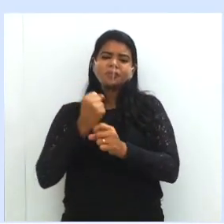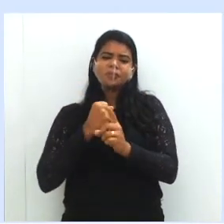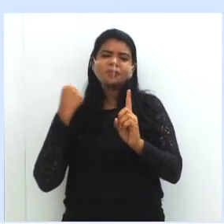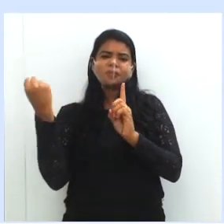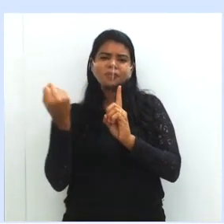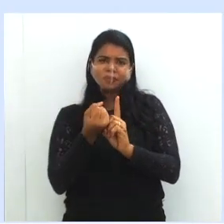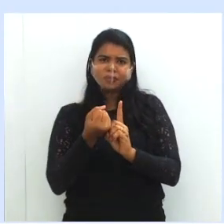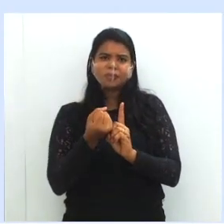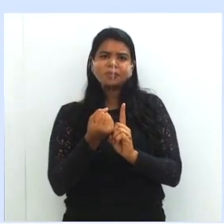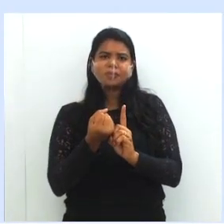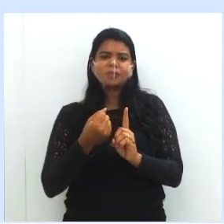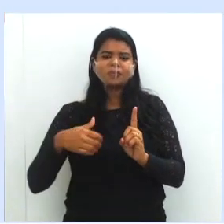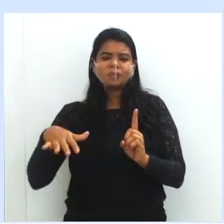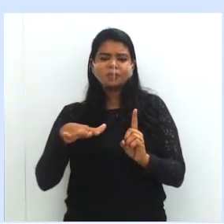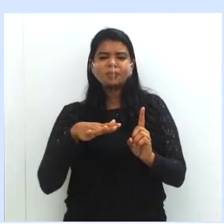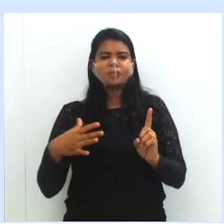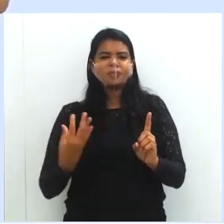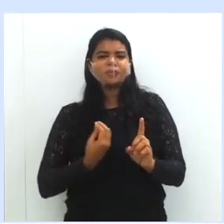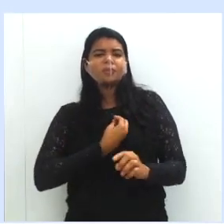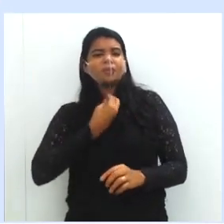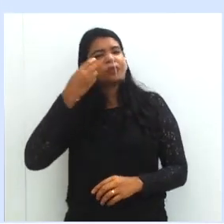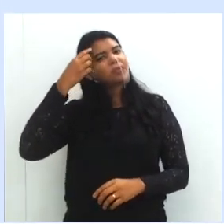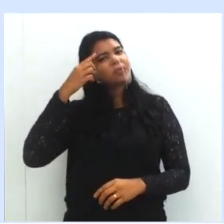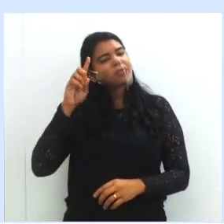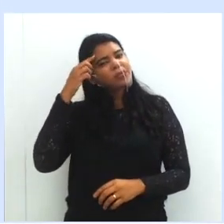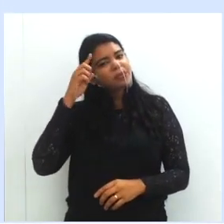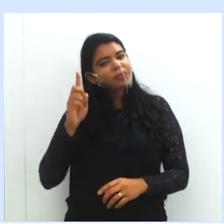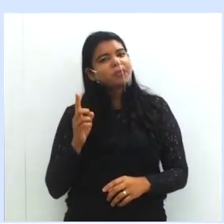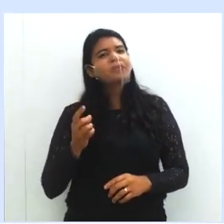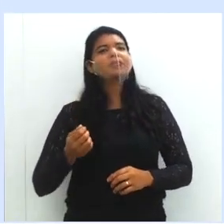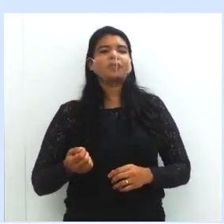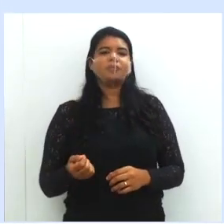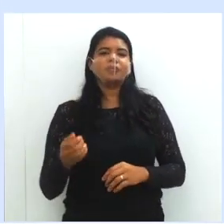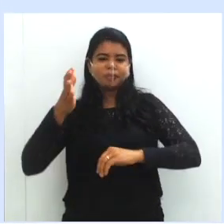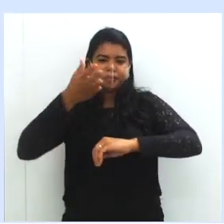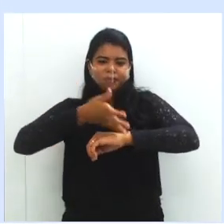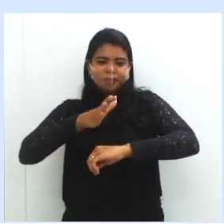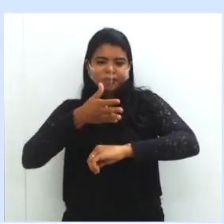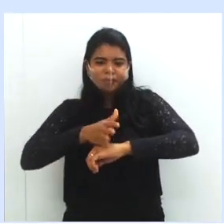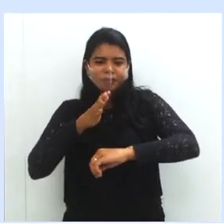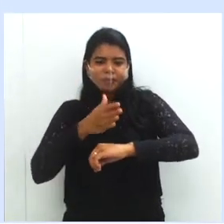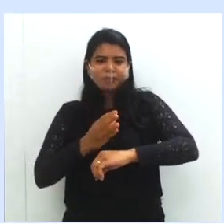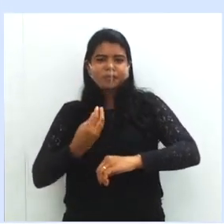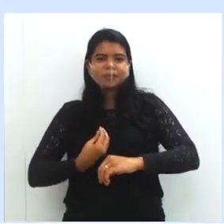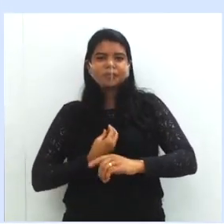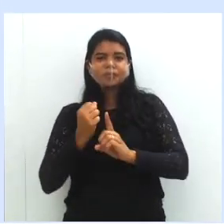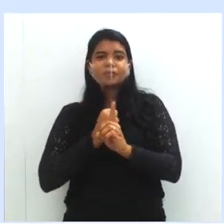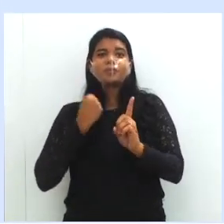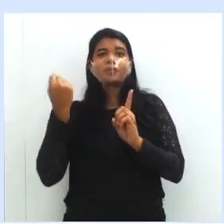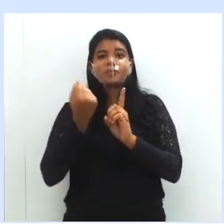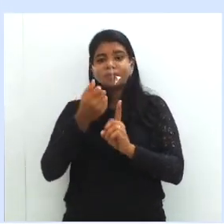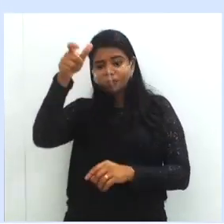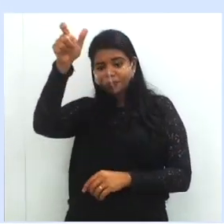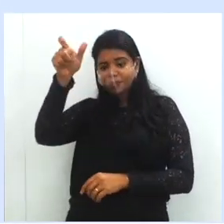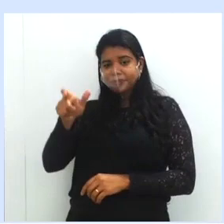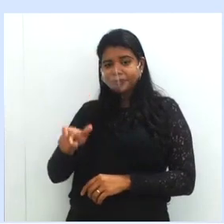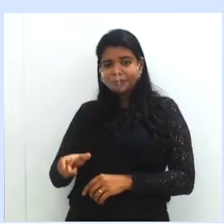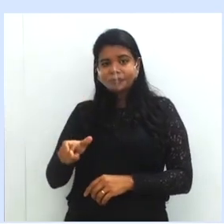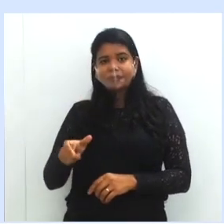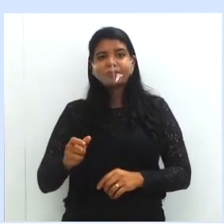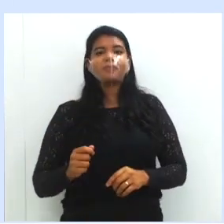construção social, ou seja, o cidadão ativo na participação. Então,